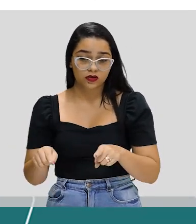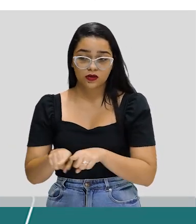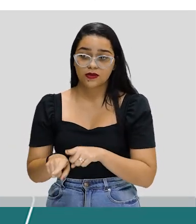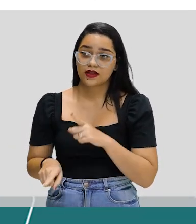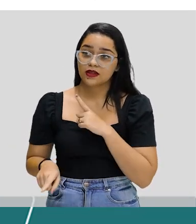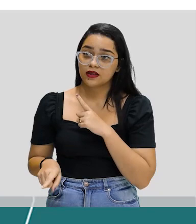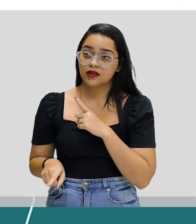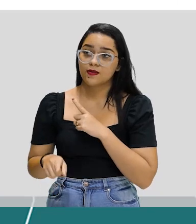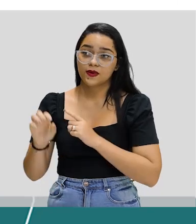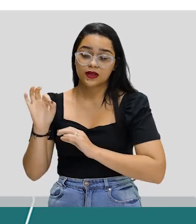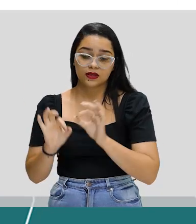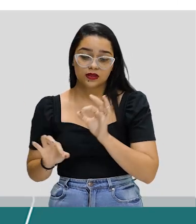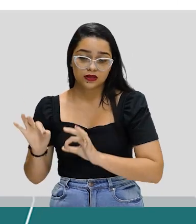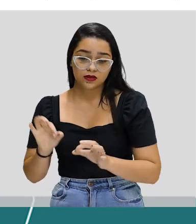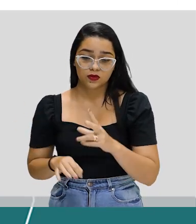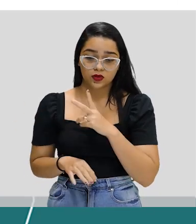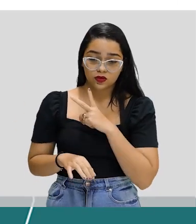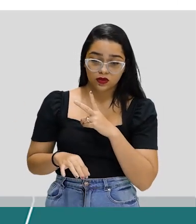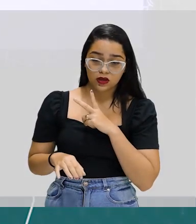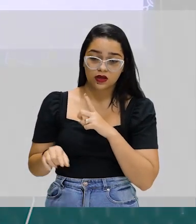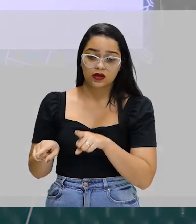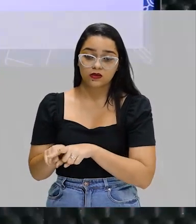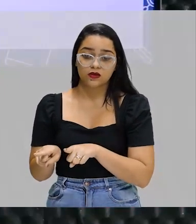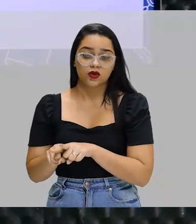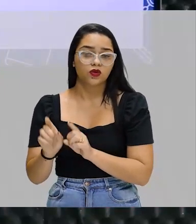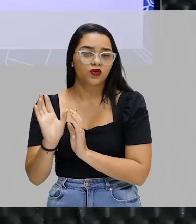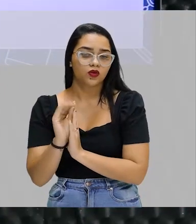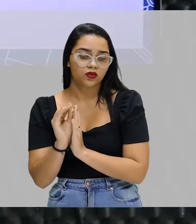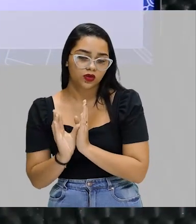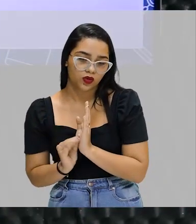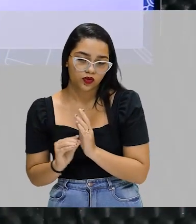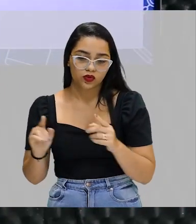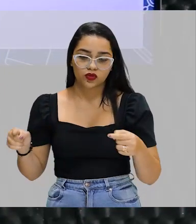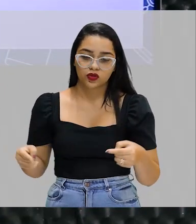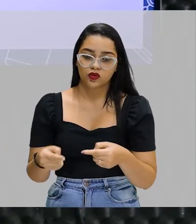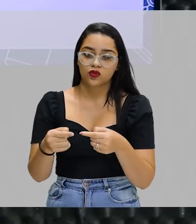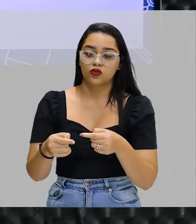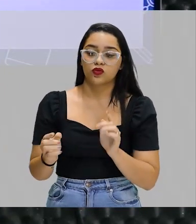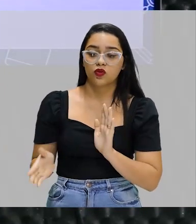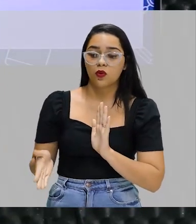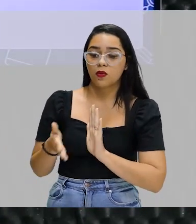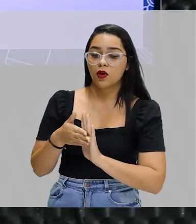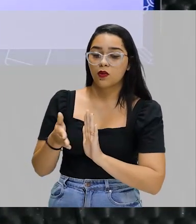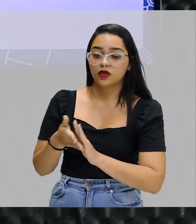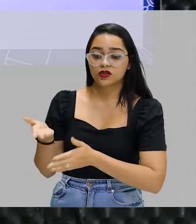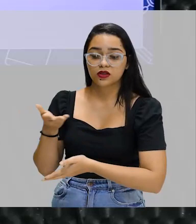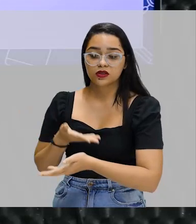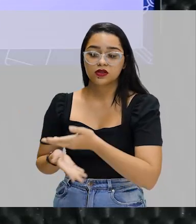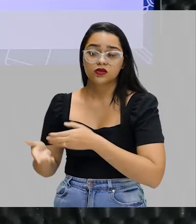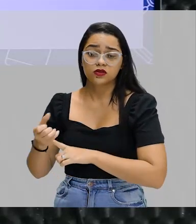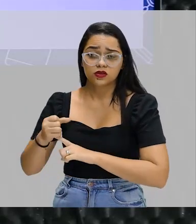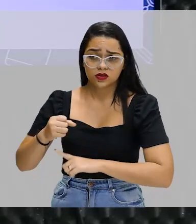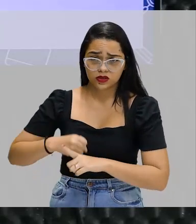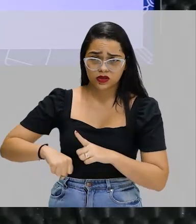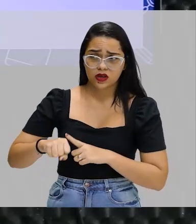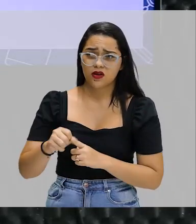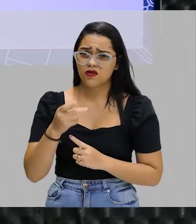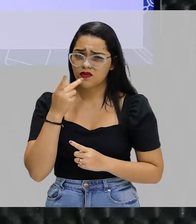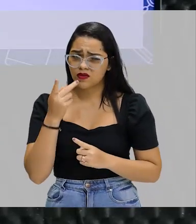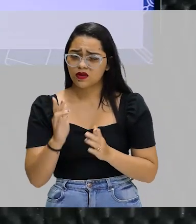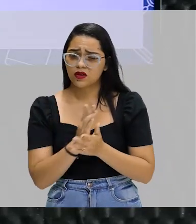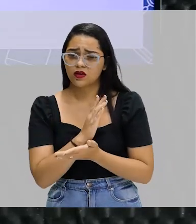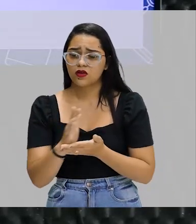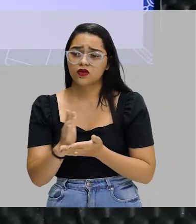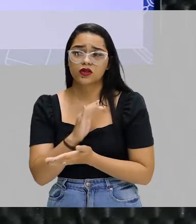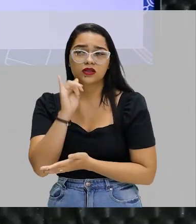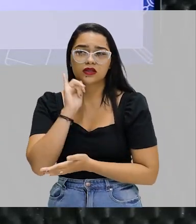uma forma particular e um conteúdo, de acordo com o propósito de interação social. Vamos falar de alguns